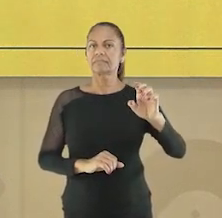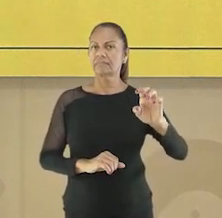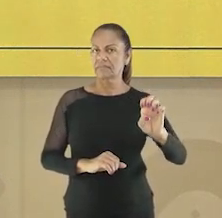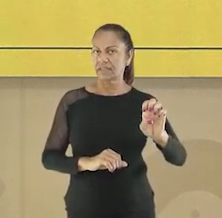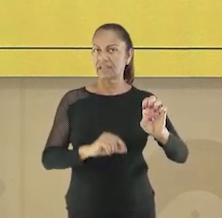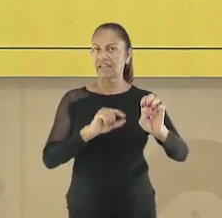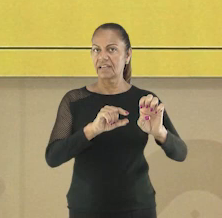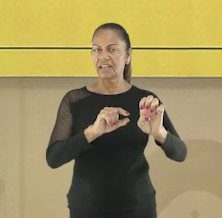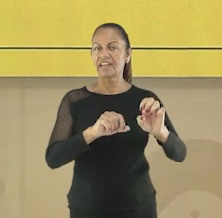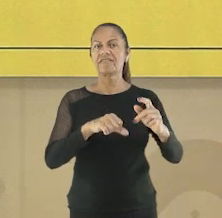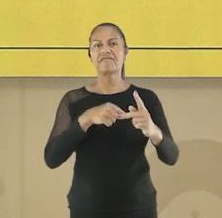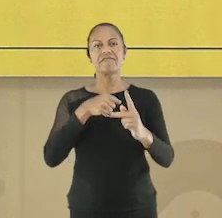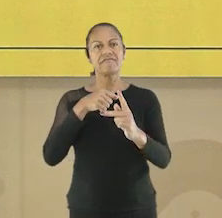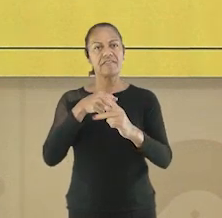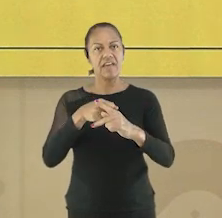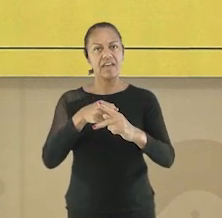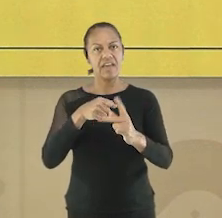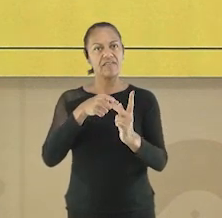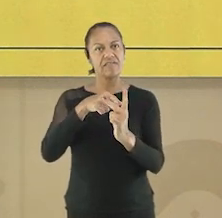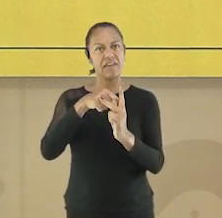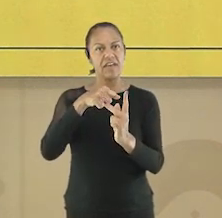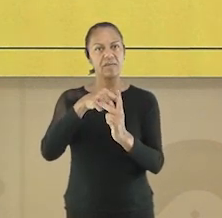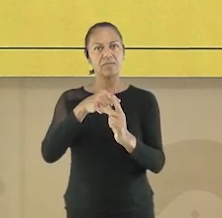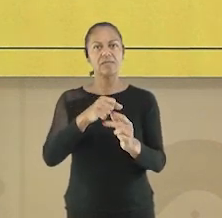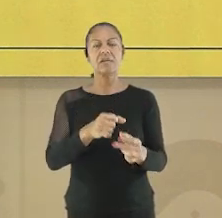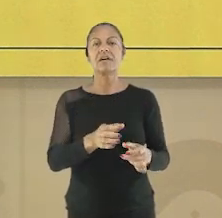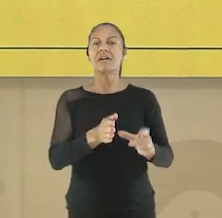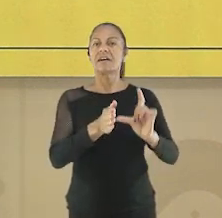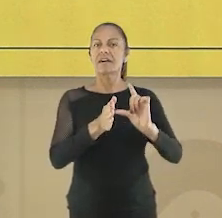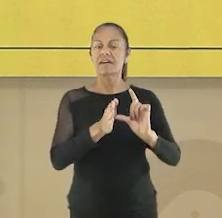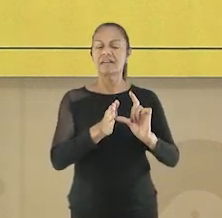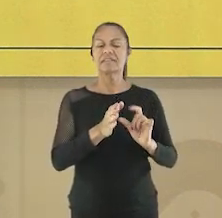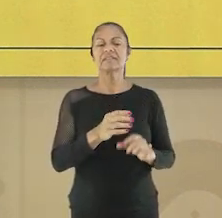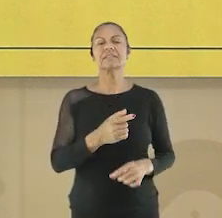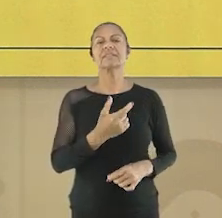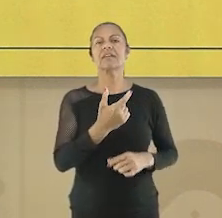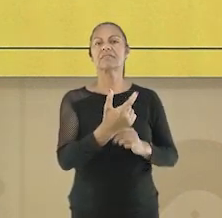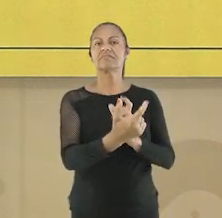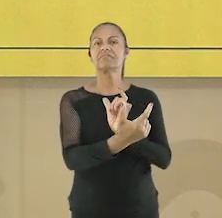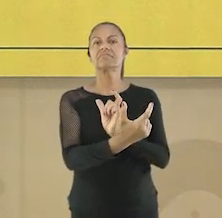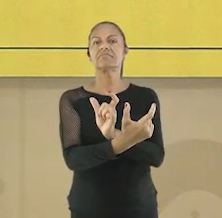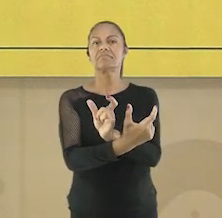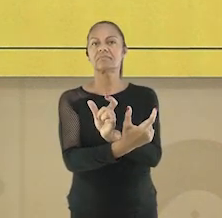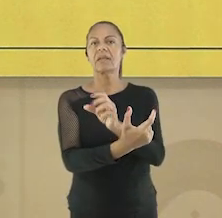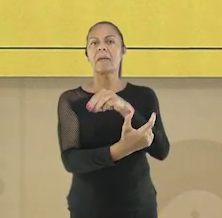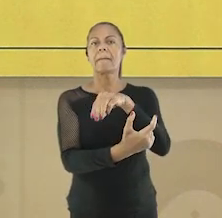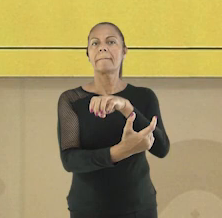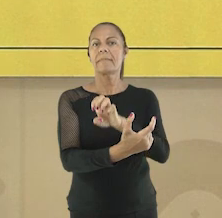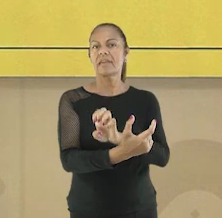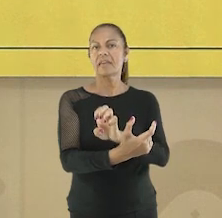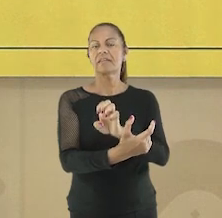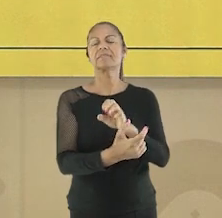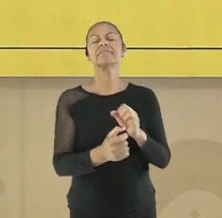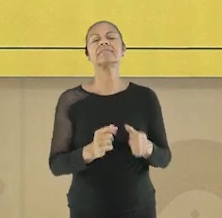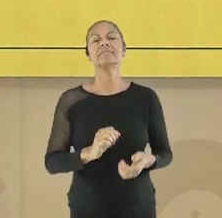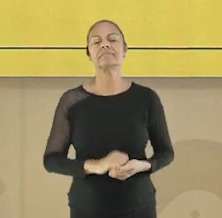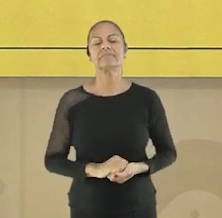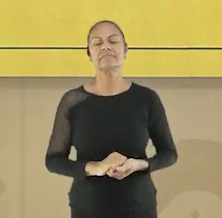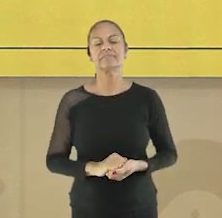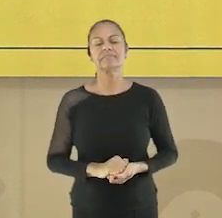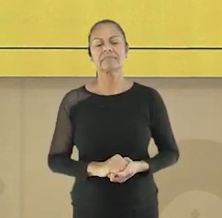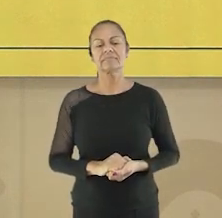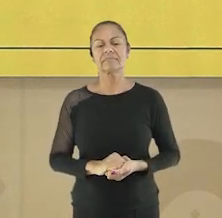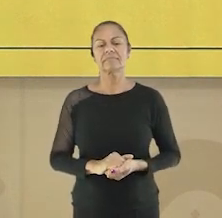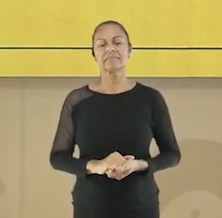o pronome átono lhe, antes do verbo, caracterizando uma próclise. Vejam só, temos